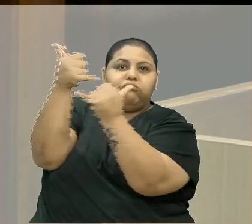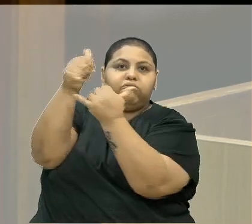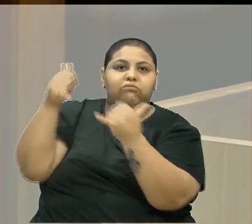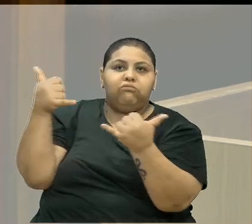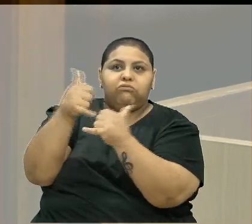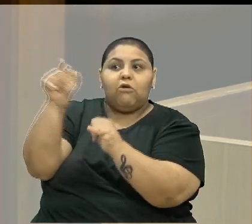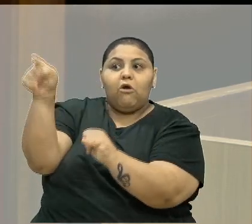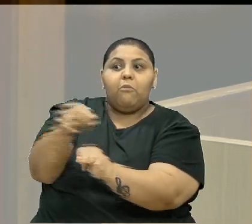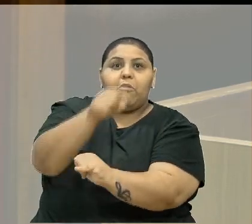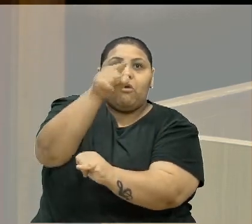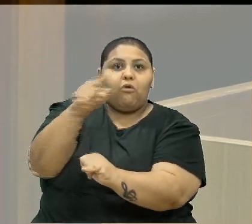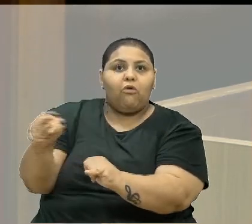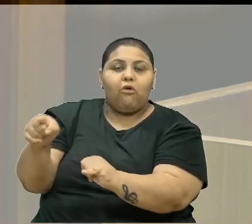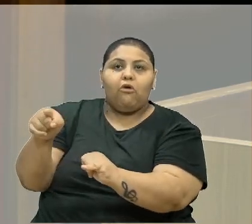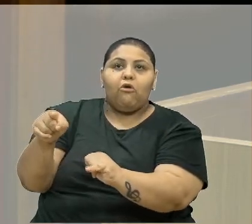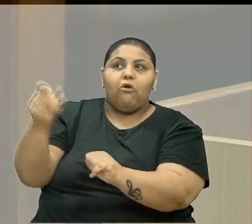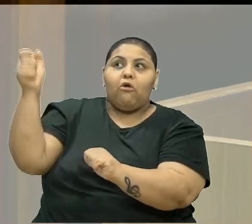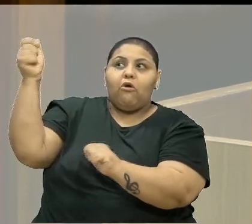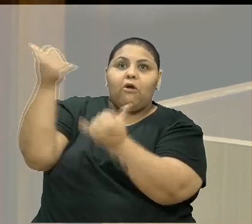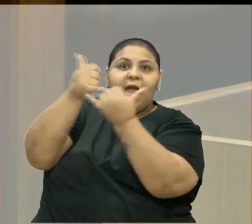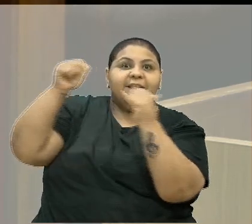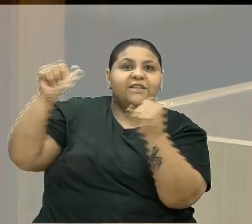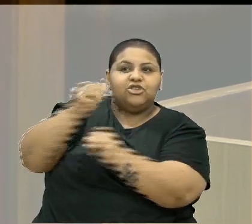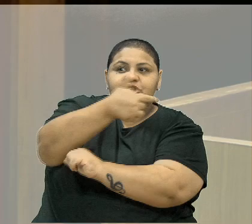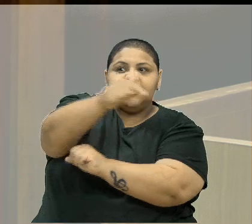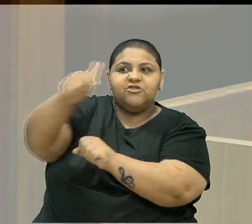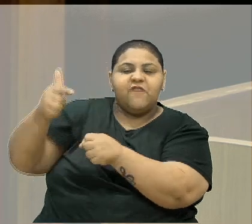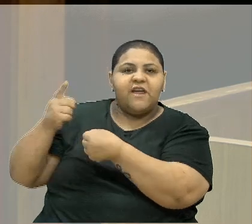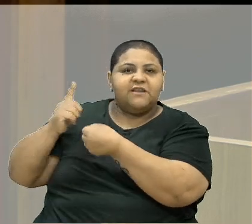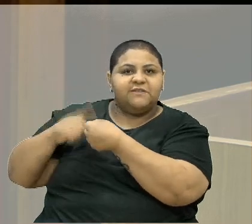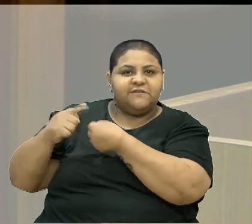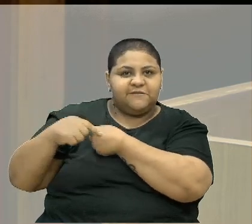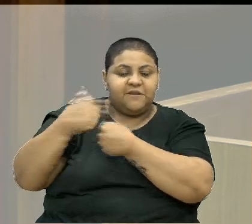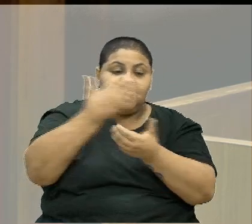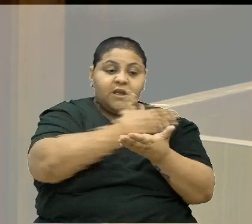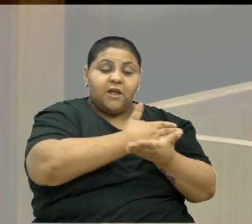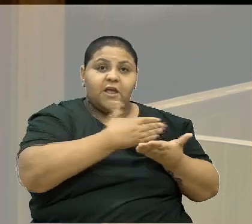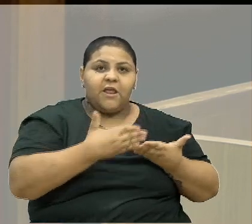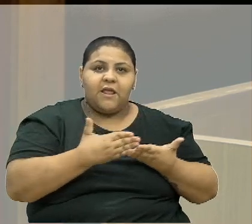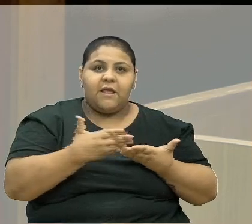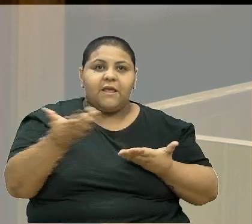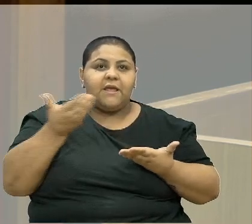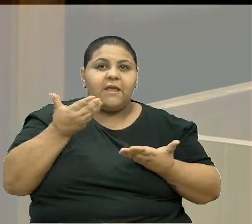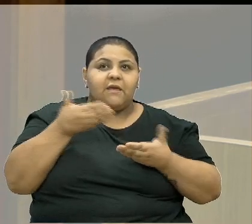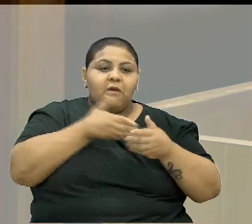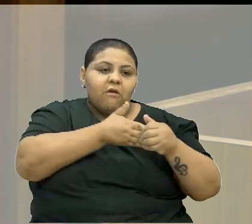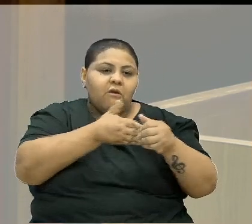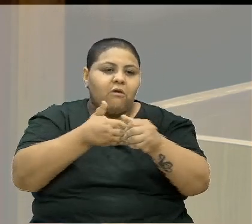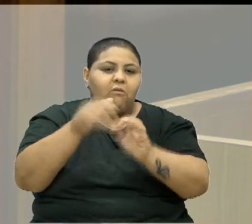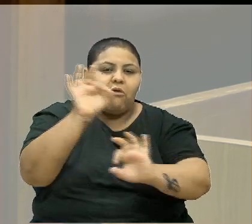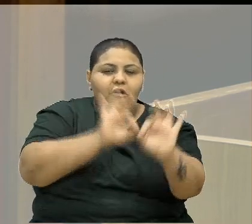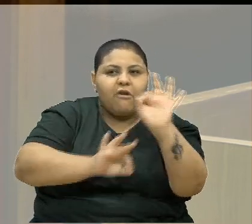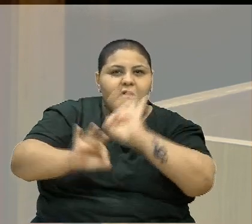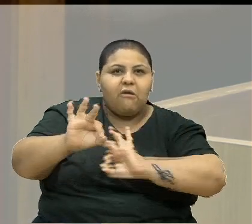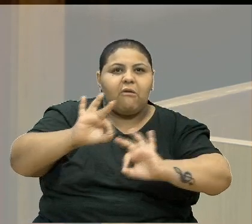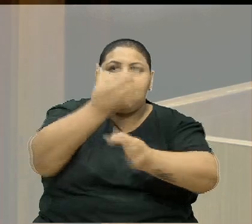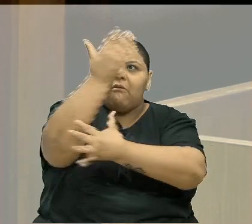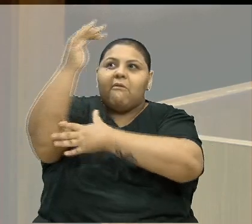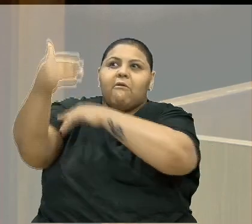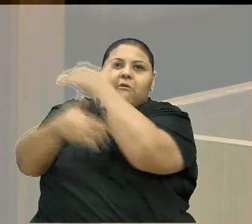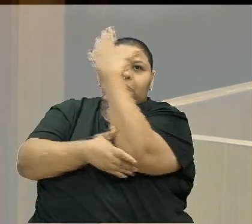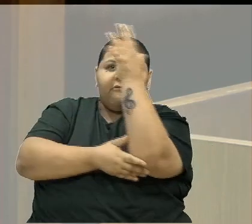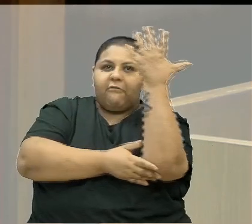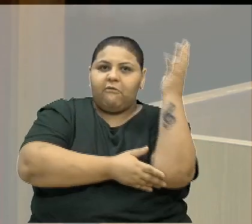interrompeu o abastecimento de energia em diversas cidades. A iniciativa busca orientar o manejo da vegetação nativa